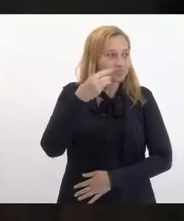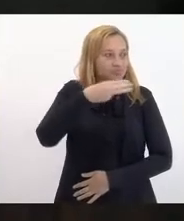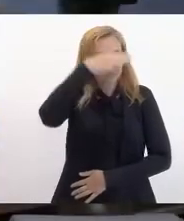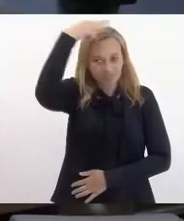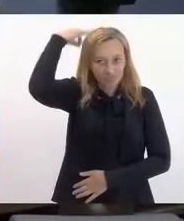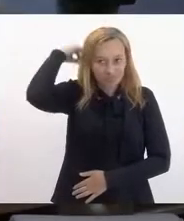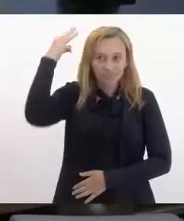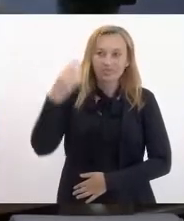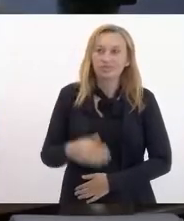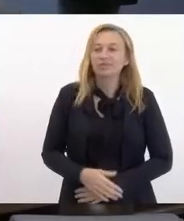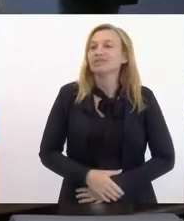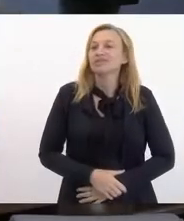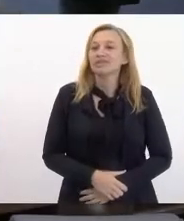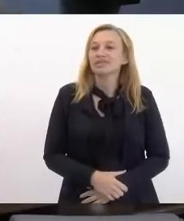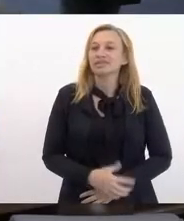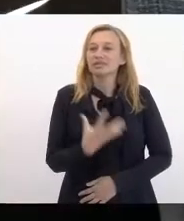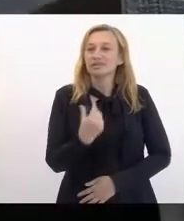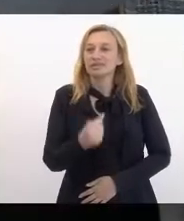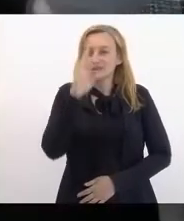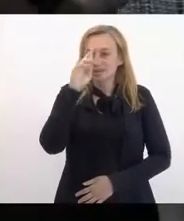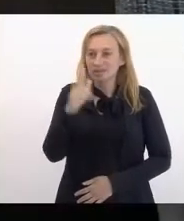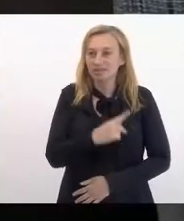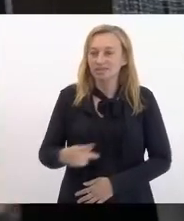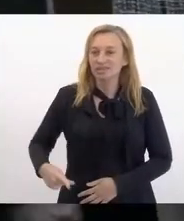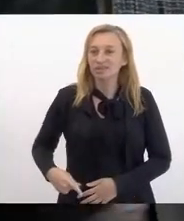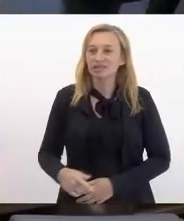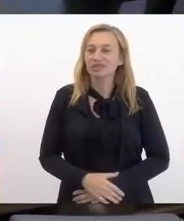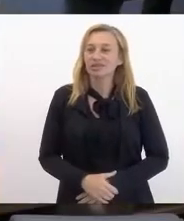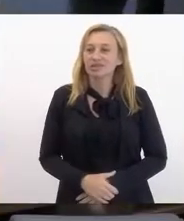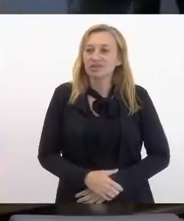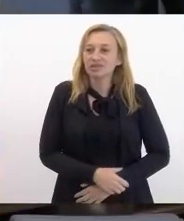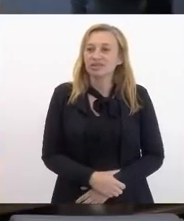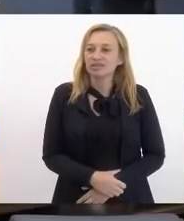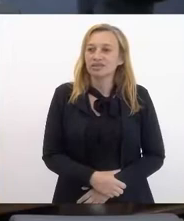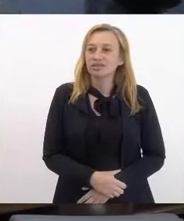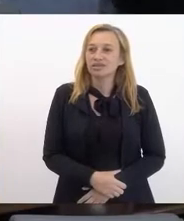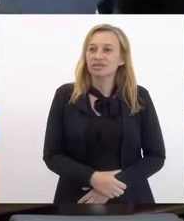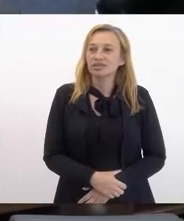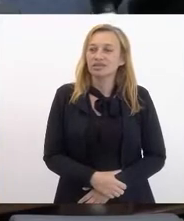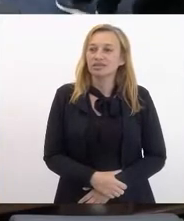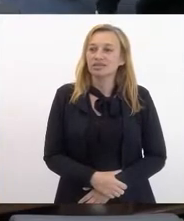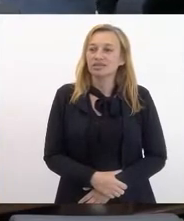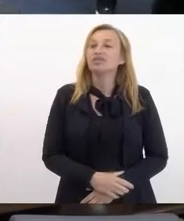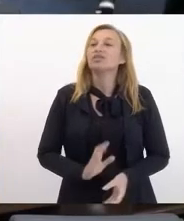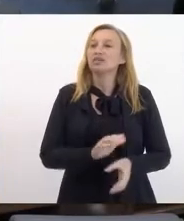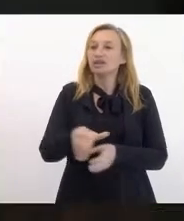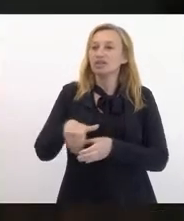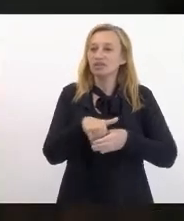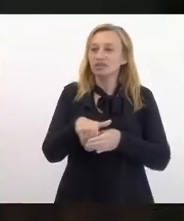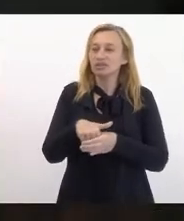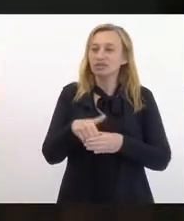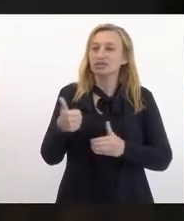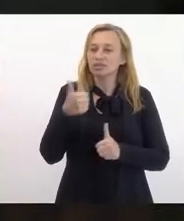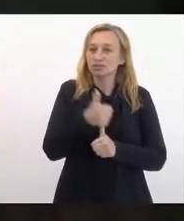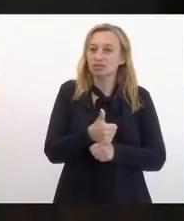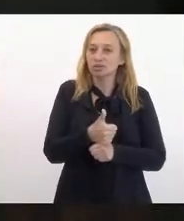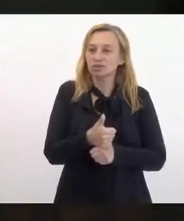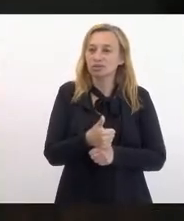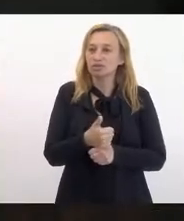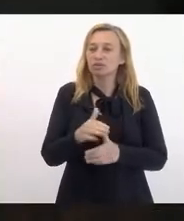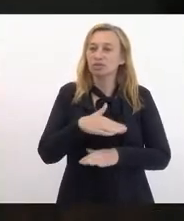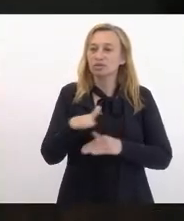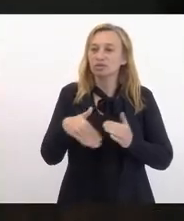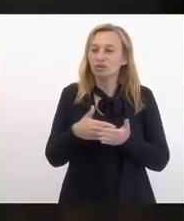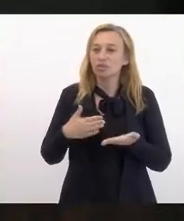Pacheco. Favorável, presidente. Com os pareceres emitidos, em votação substitutivo. Os senhores que